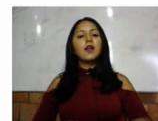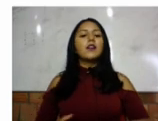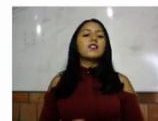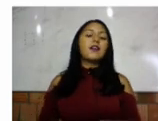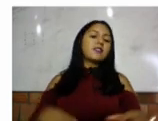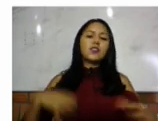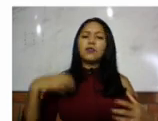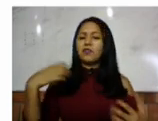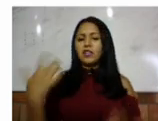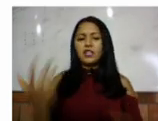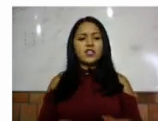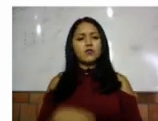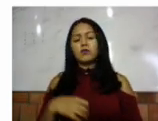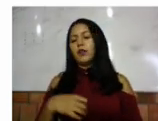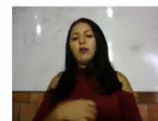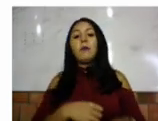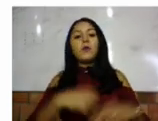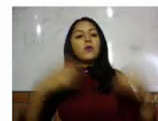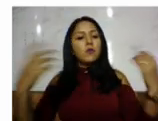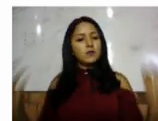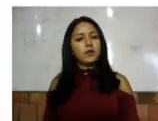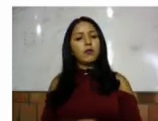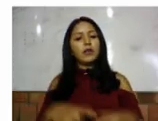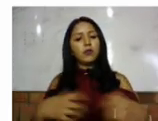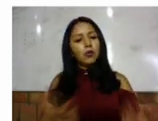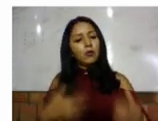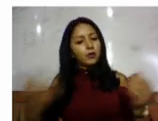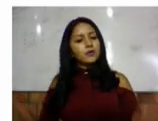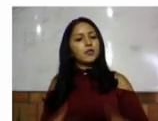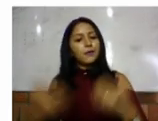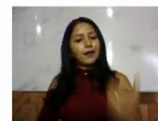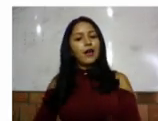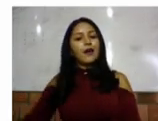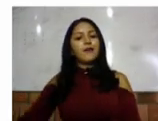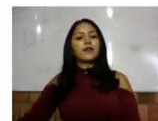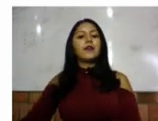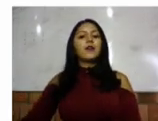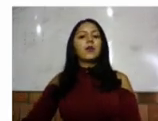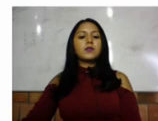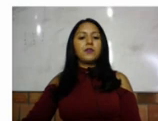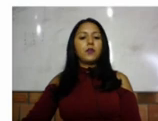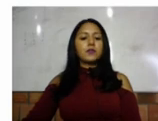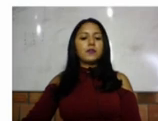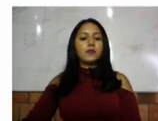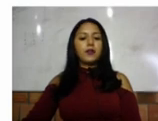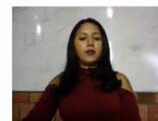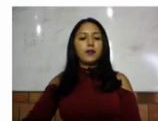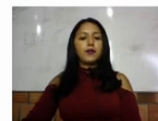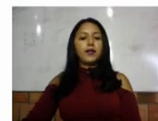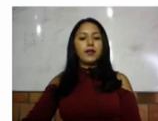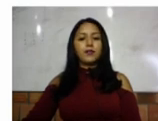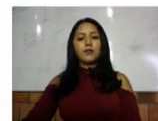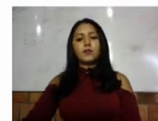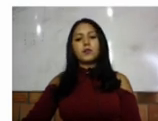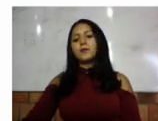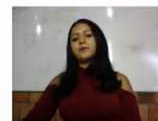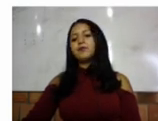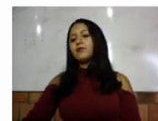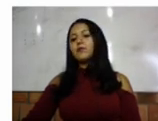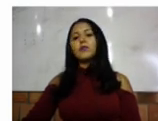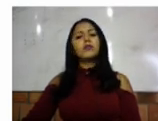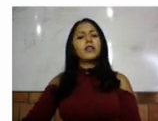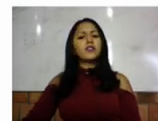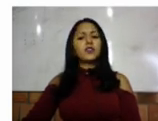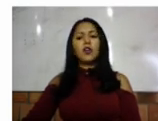normal então se você estiver assistindo o vídeo sei lá uma música o cantor para não ser uma palavra como se fosse igreja